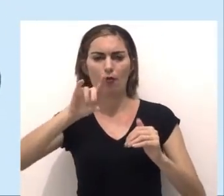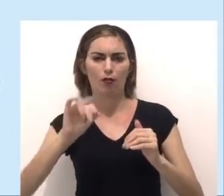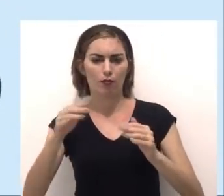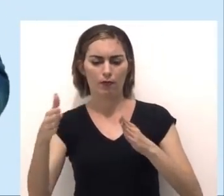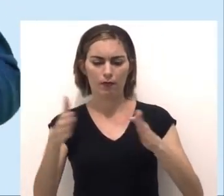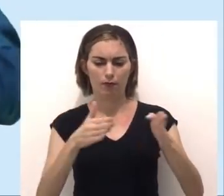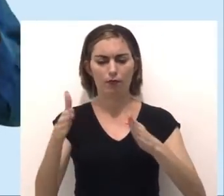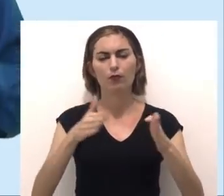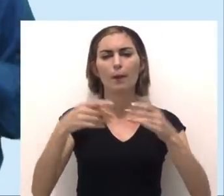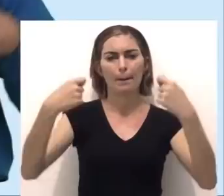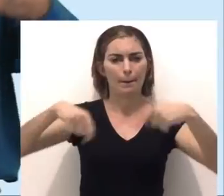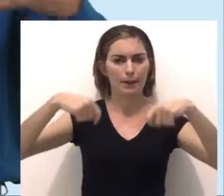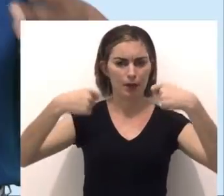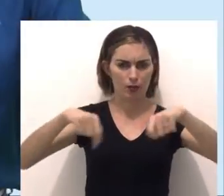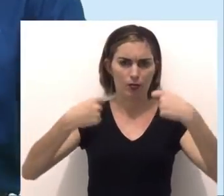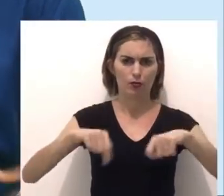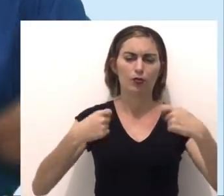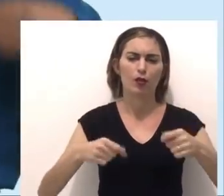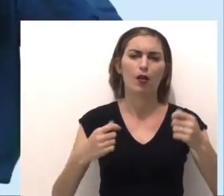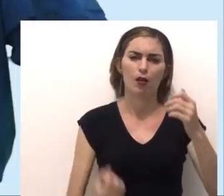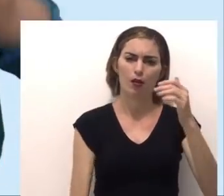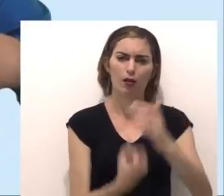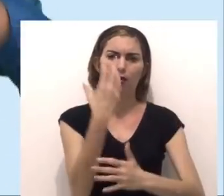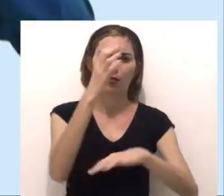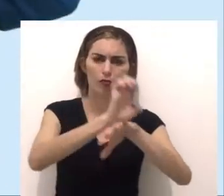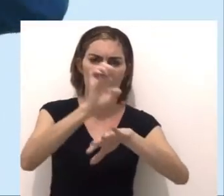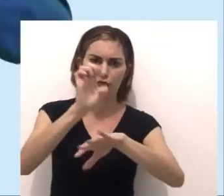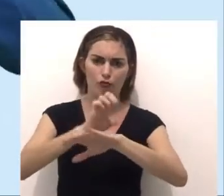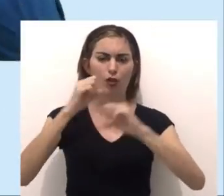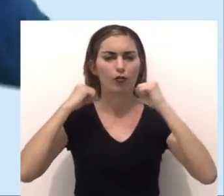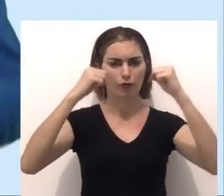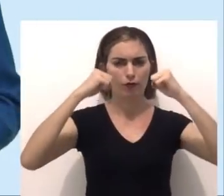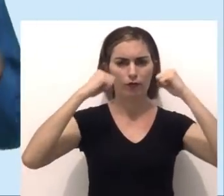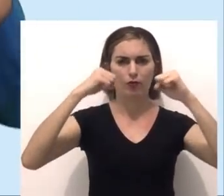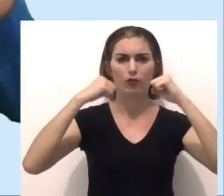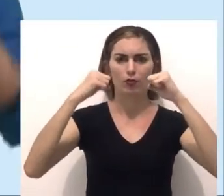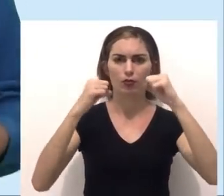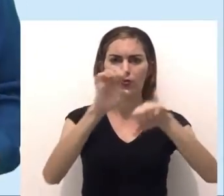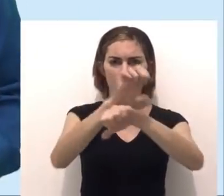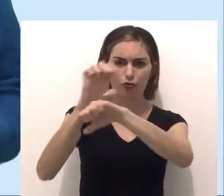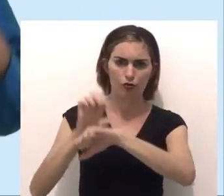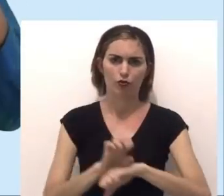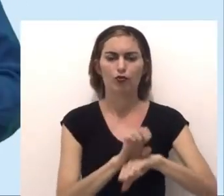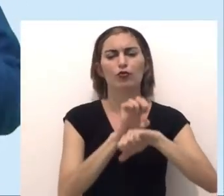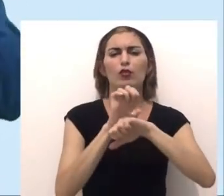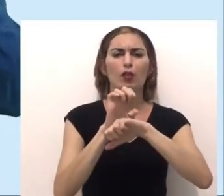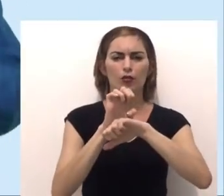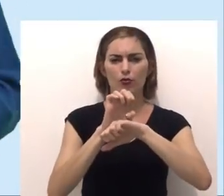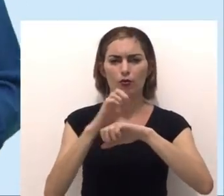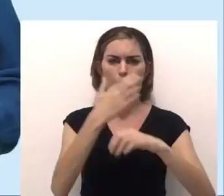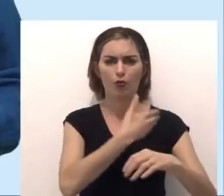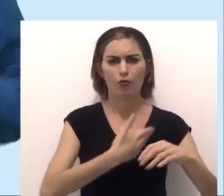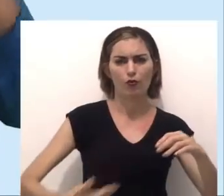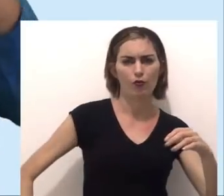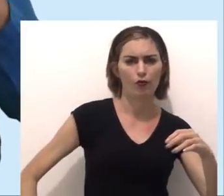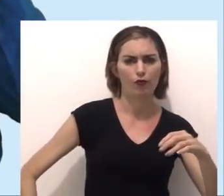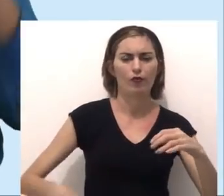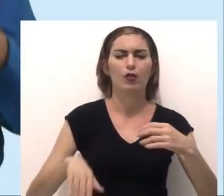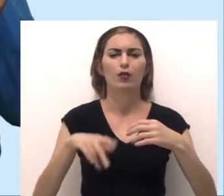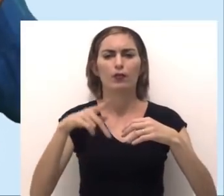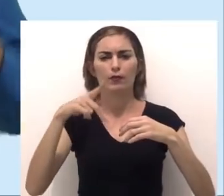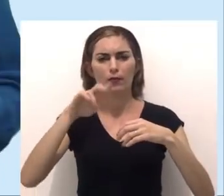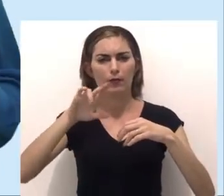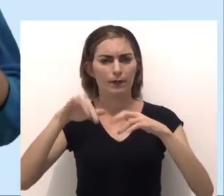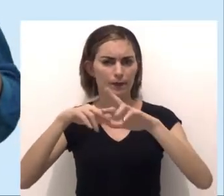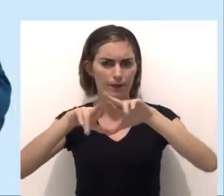Média, onde se precisou, na realidade, criar um estado forte, um estado legítimo, sendo